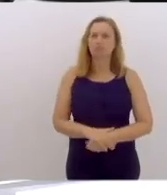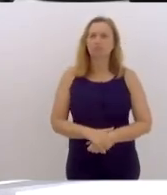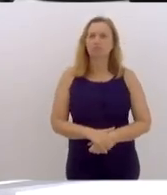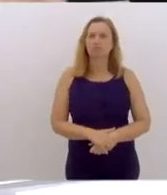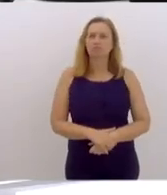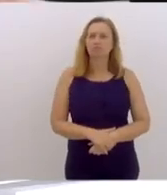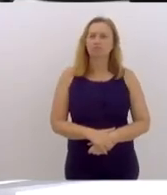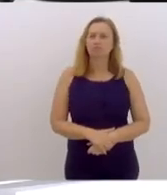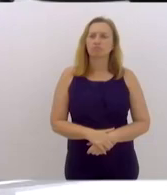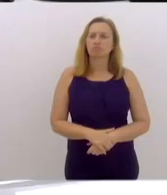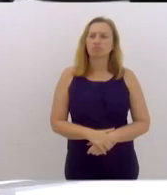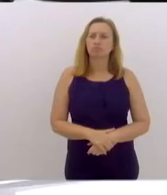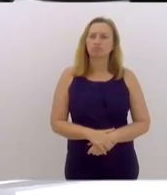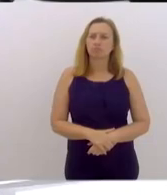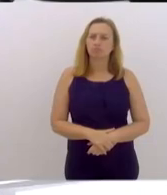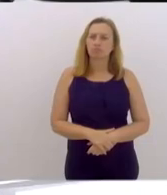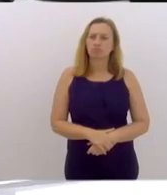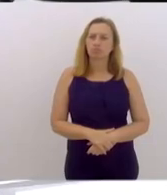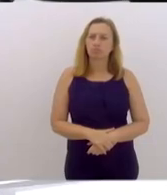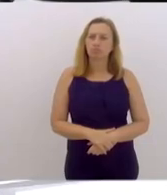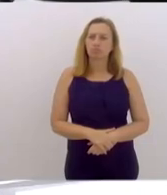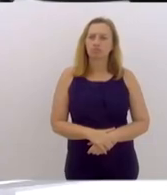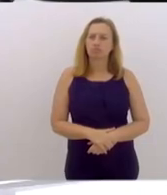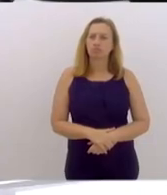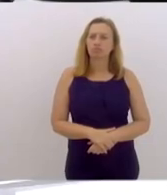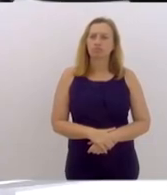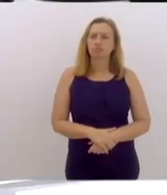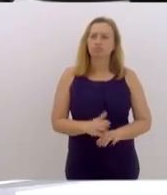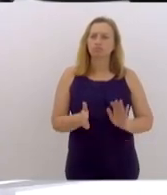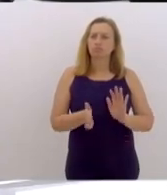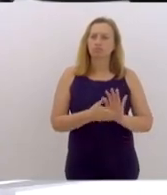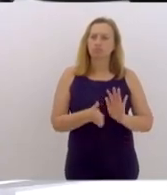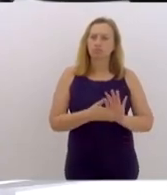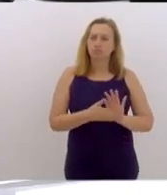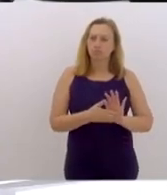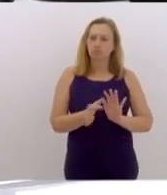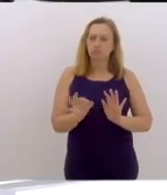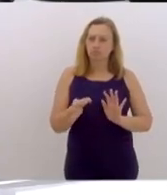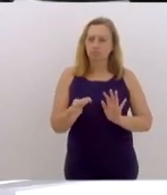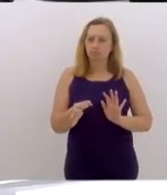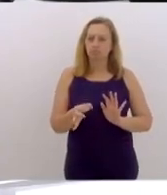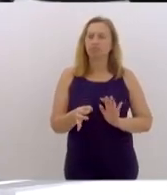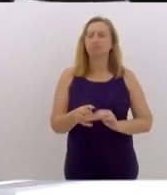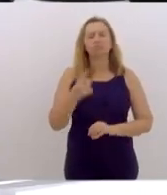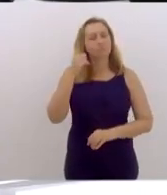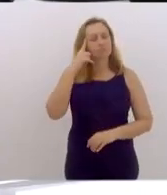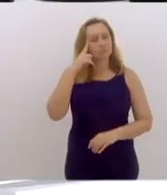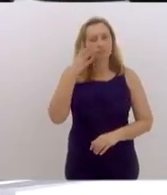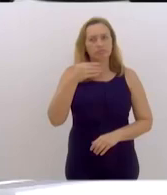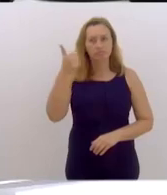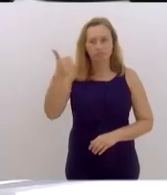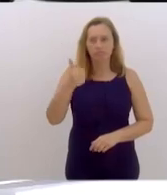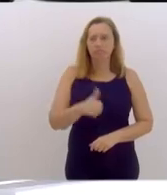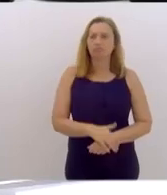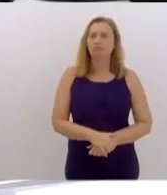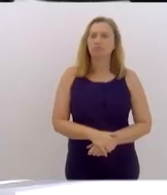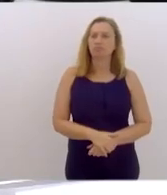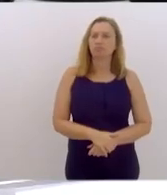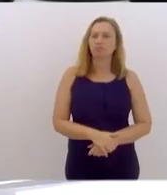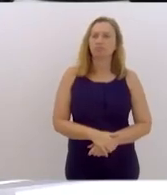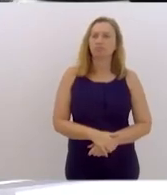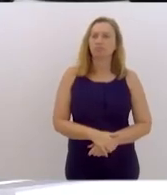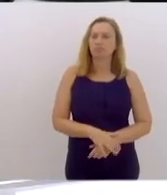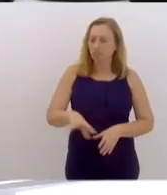e quanto esse Pado né então propor que antecipadamente se si pense né na